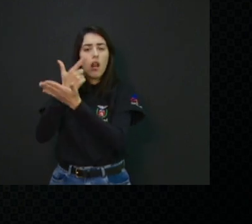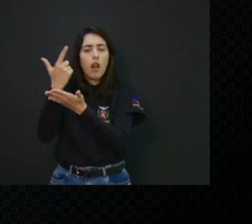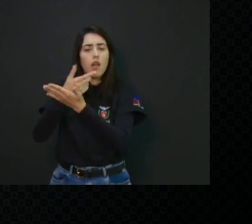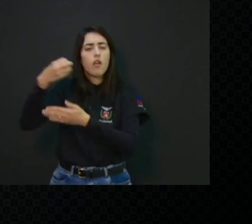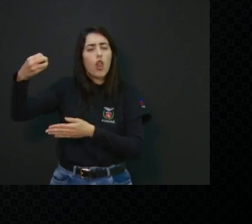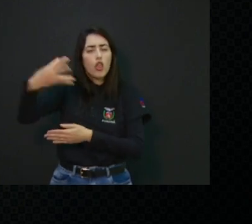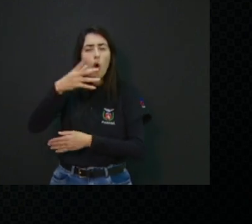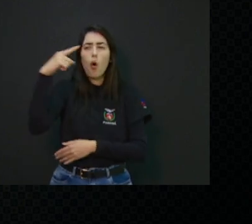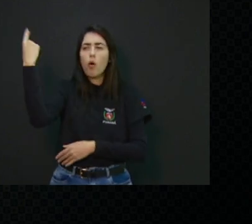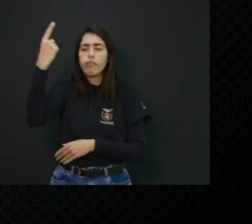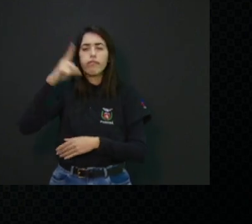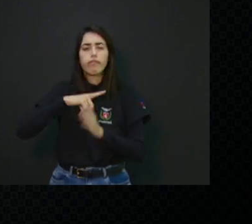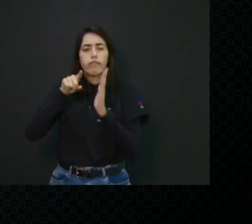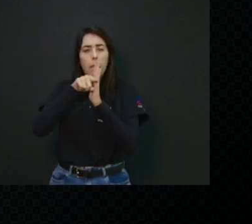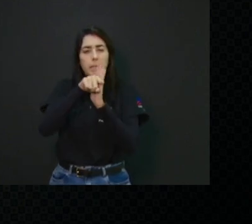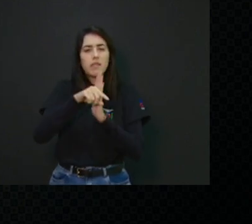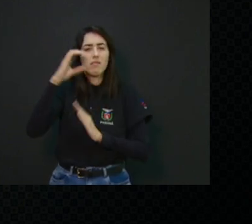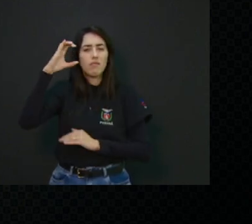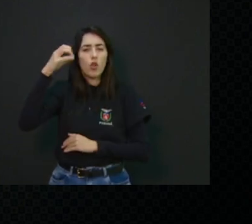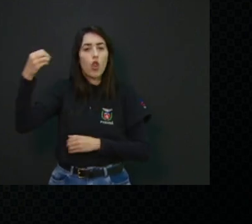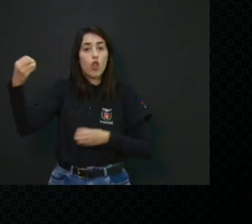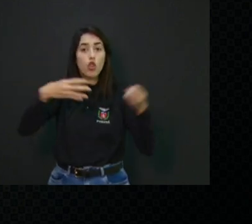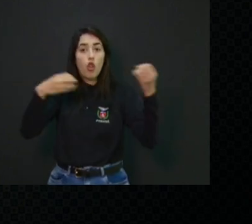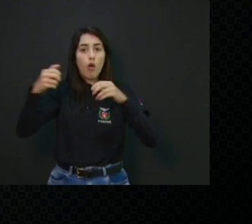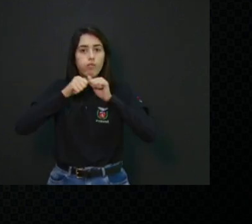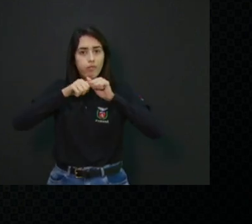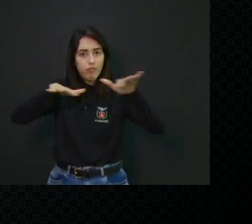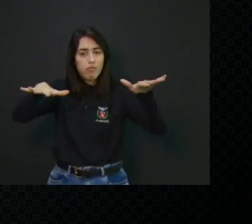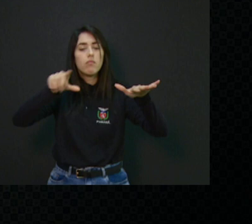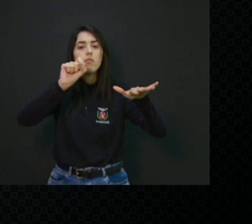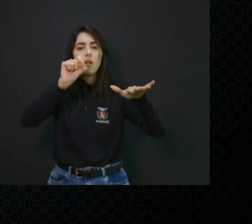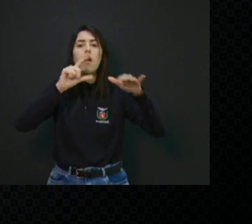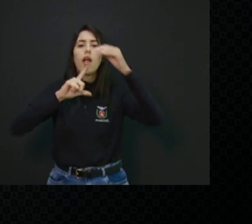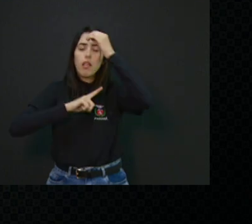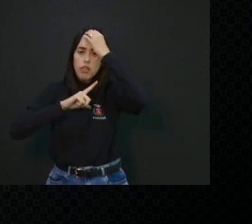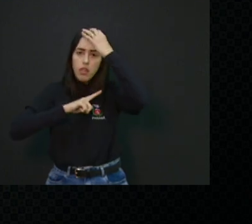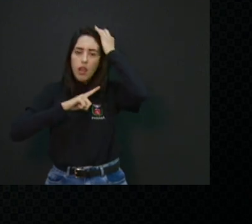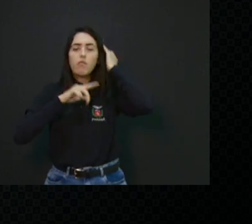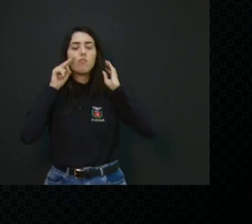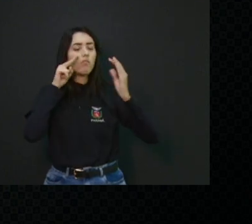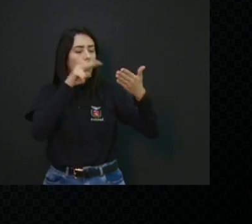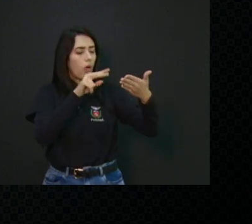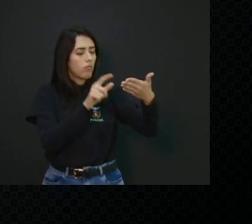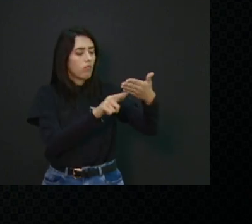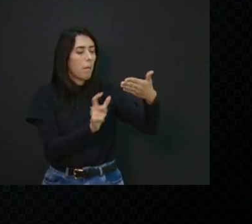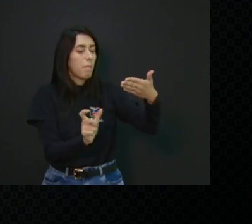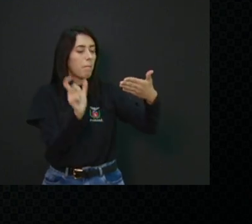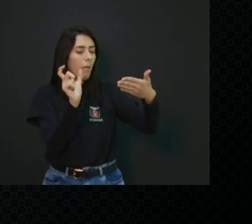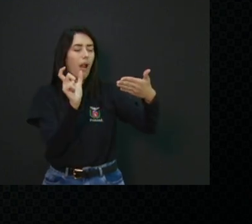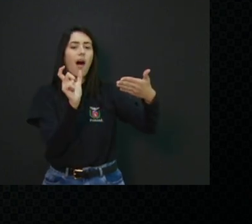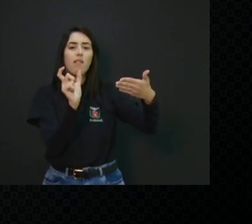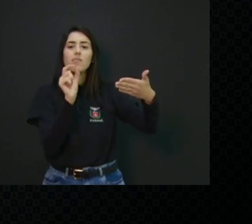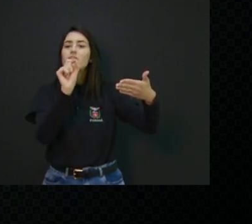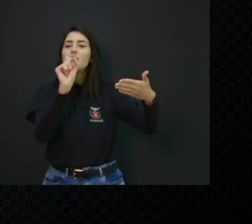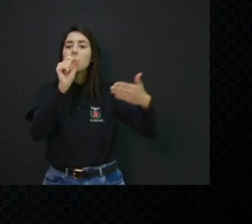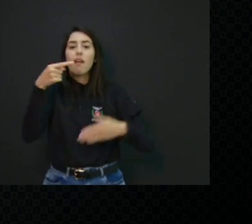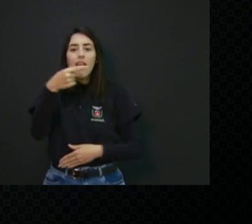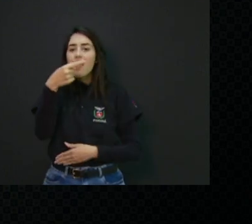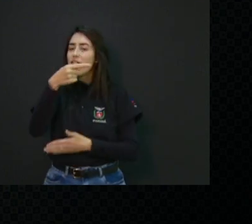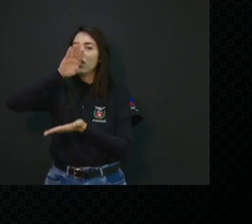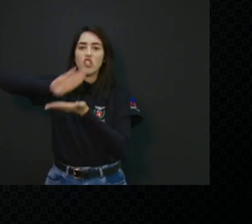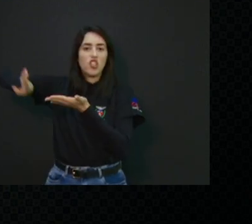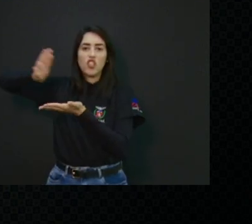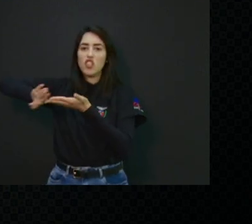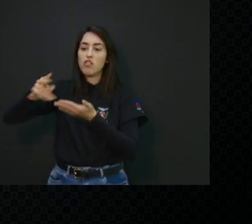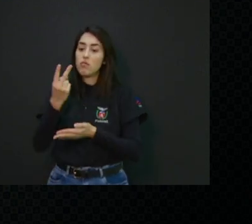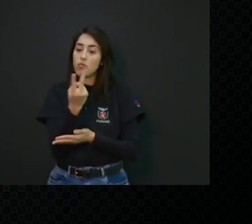pesquisas científicas novas, vocês vão encontrar pessoa surdo-cega, pessoa com surdo-cegueira, sem o hífen, porque